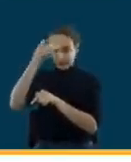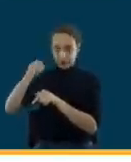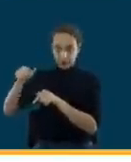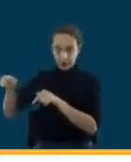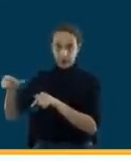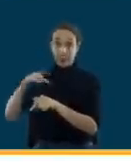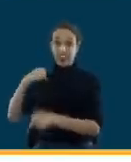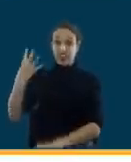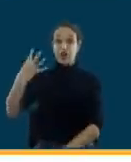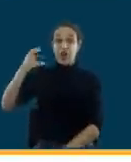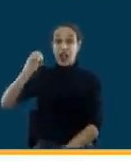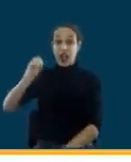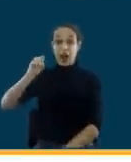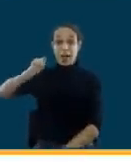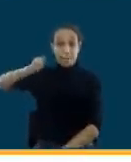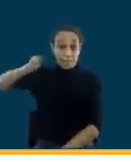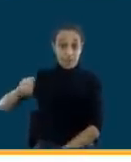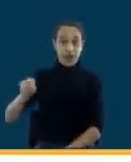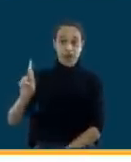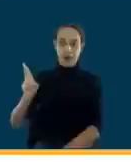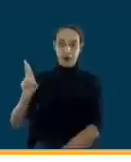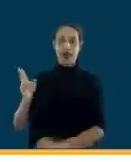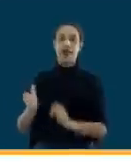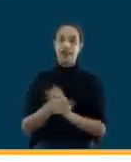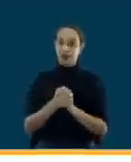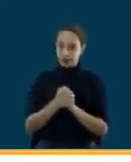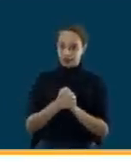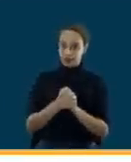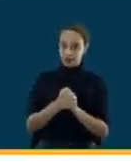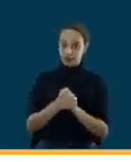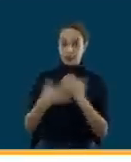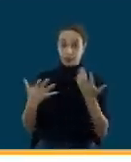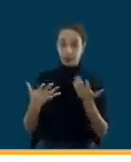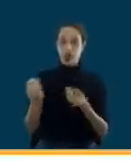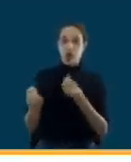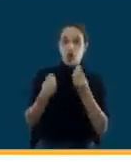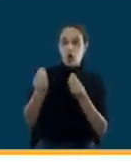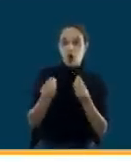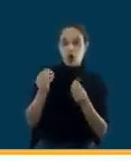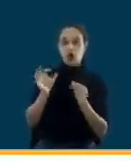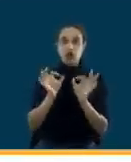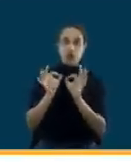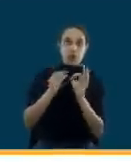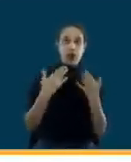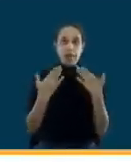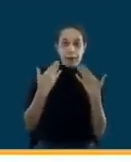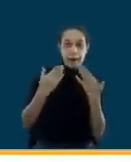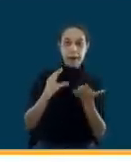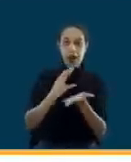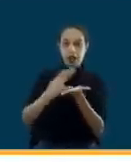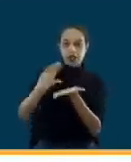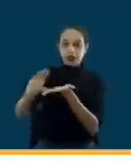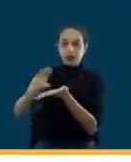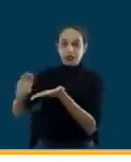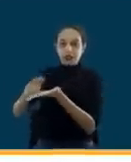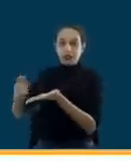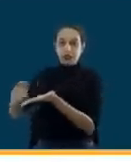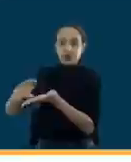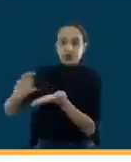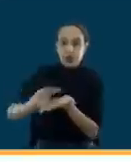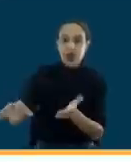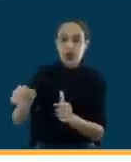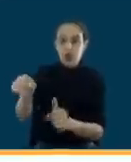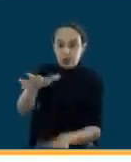mil reais para finalística, e um recurso que será decidido de que maneira ele será utilizado, pela população, por meio do seu